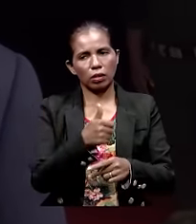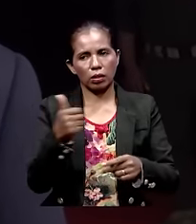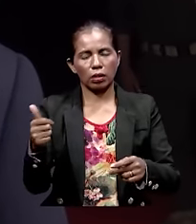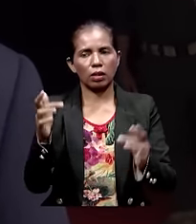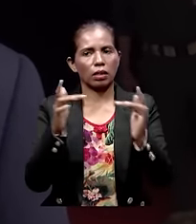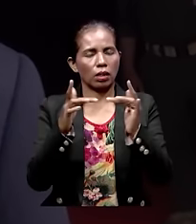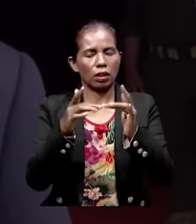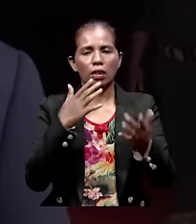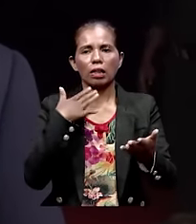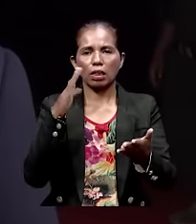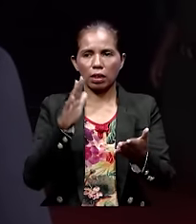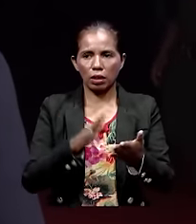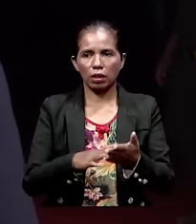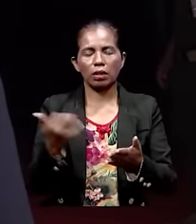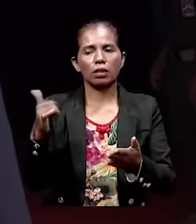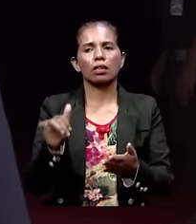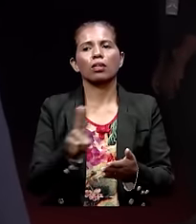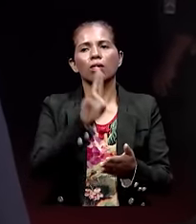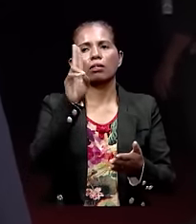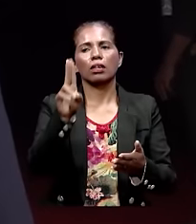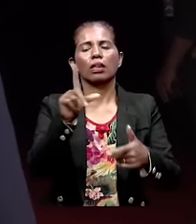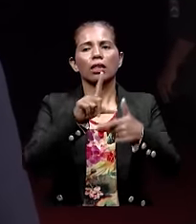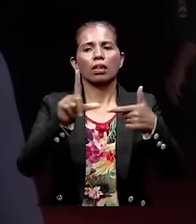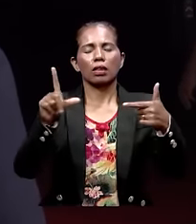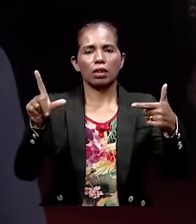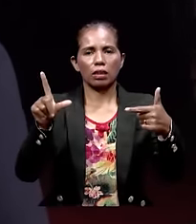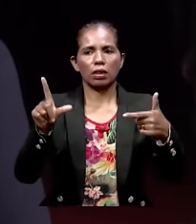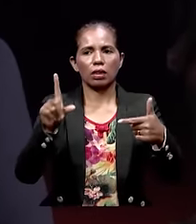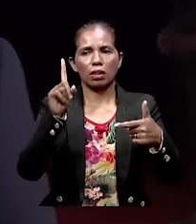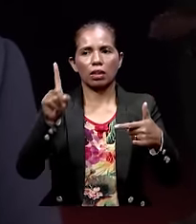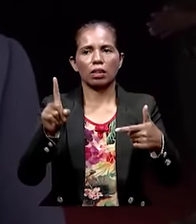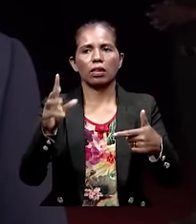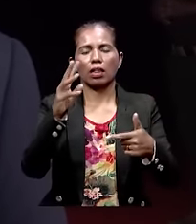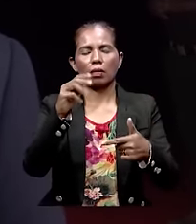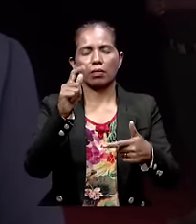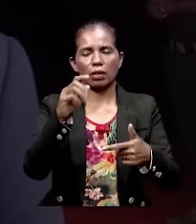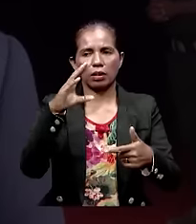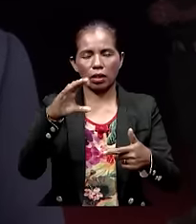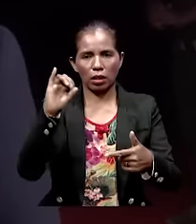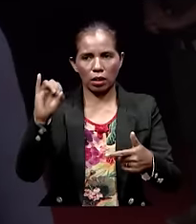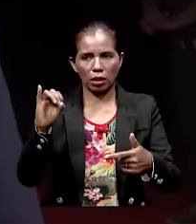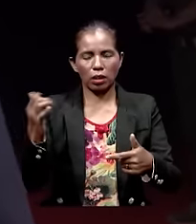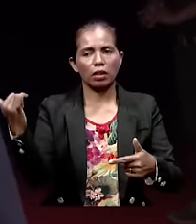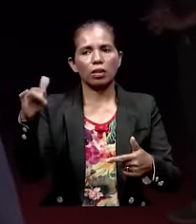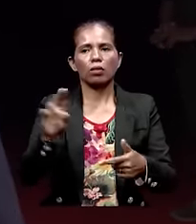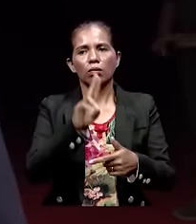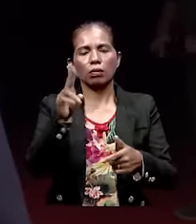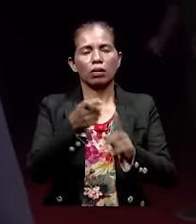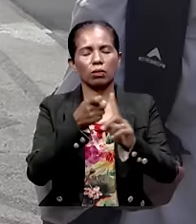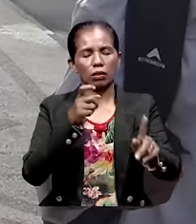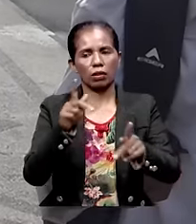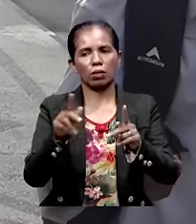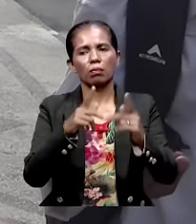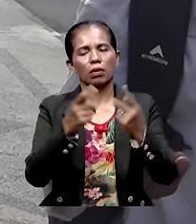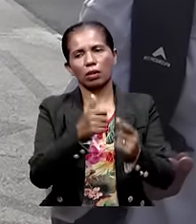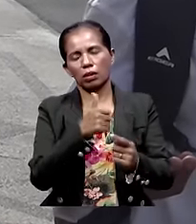la ola dia ne. Sira uza ida linya ida be. Ia hello MTC ne ka. Ka sira uza husi operador sel.